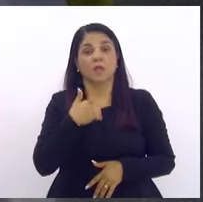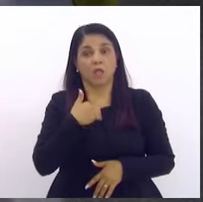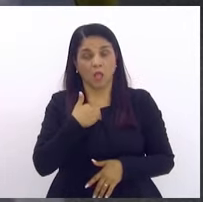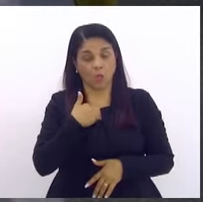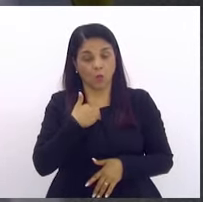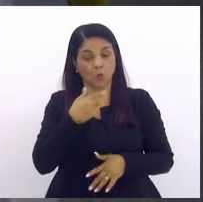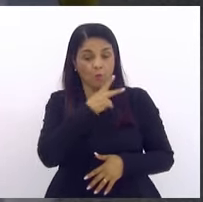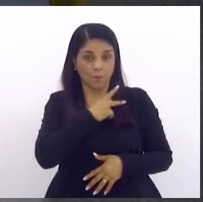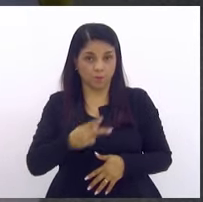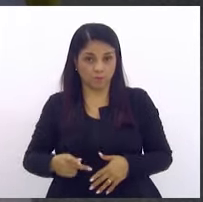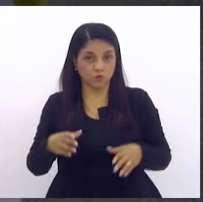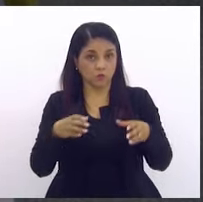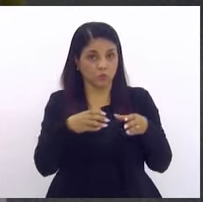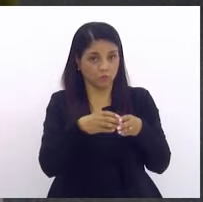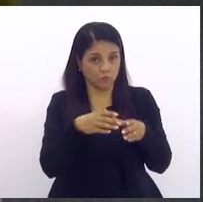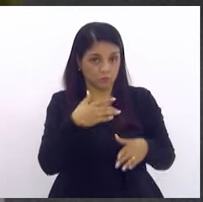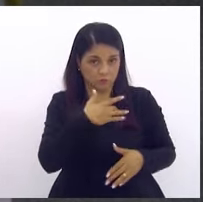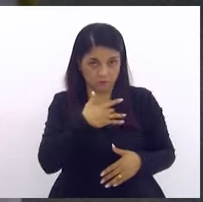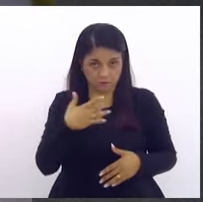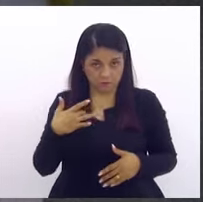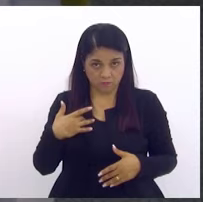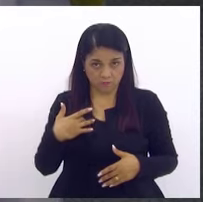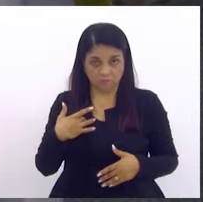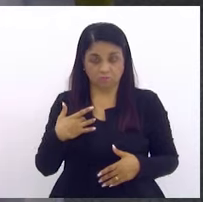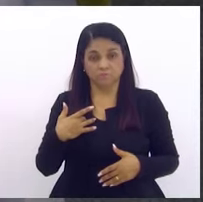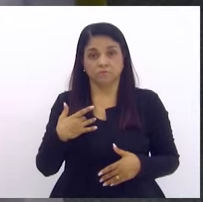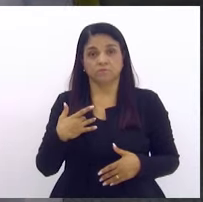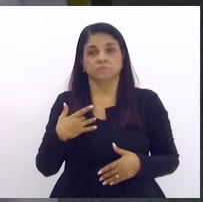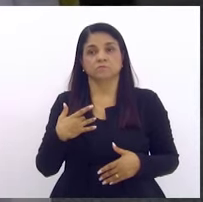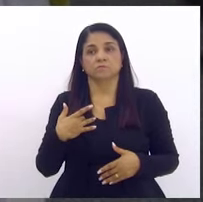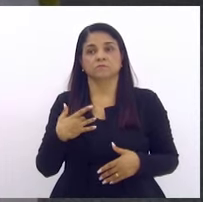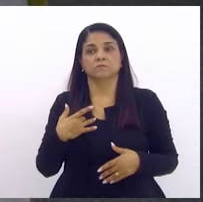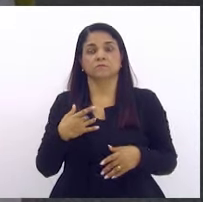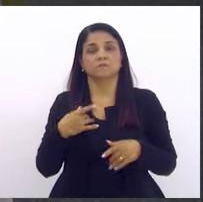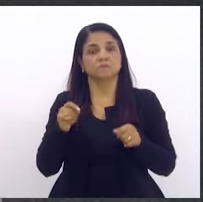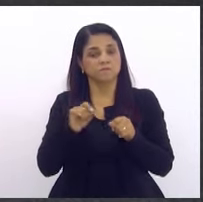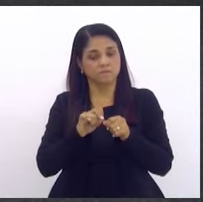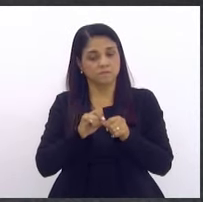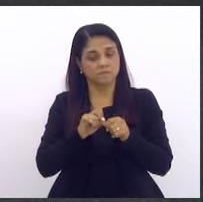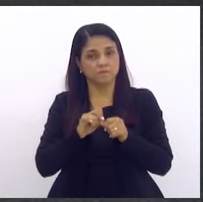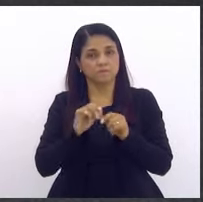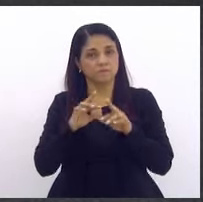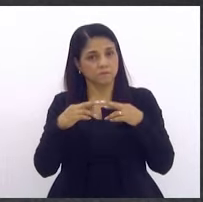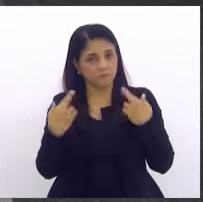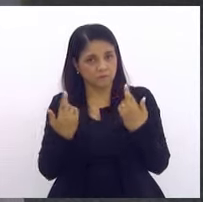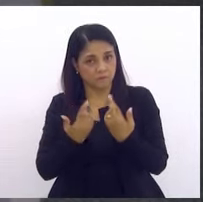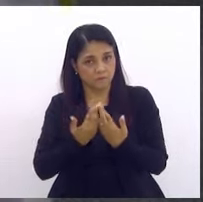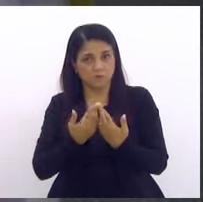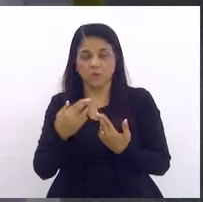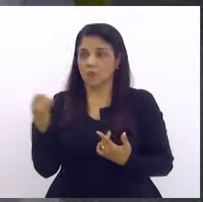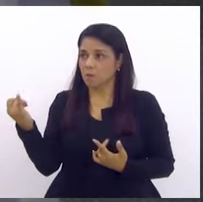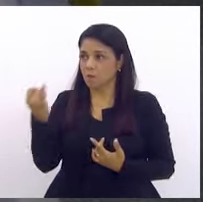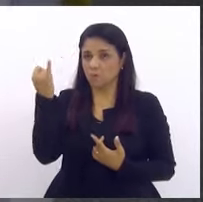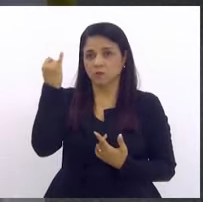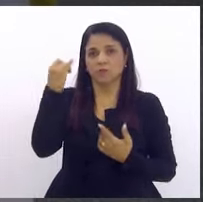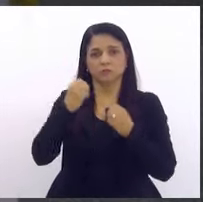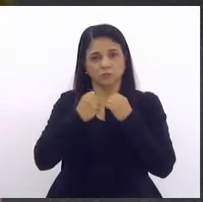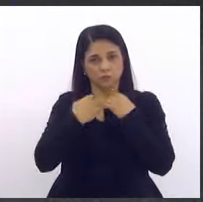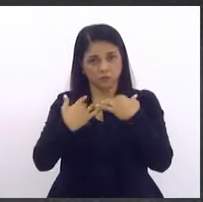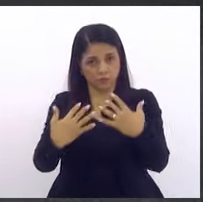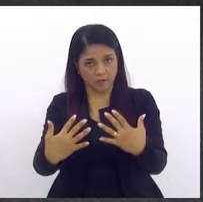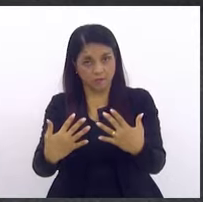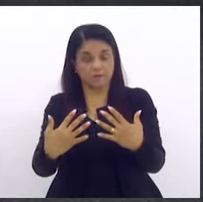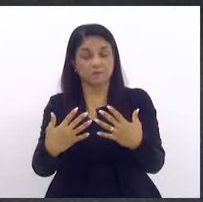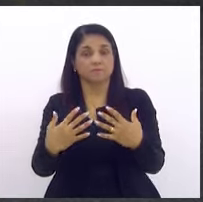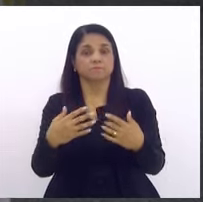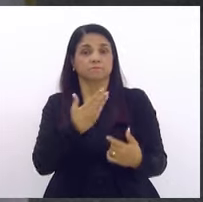presidente da Comissão de Saúde, porque realizamos ali, doutor Serginho, uma importante audiência pública e